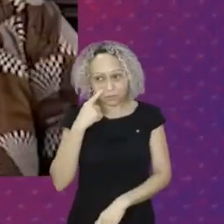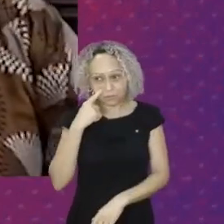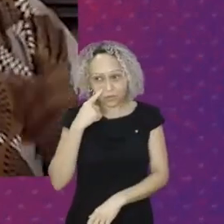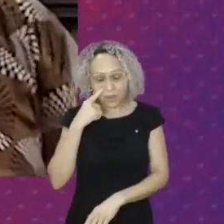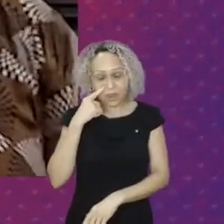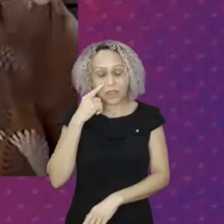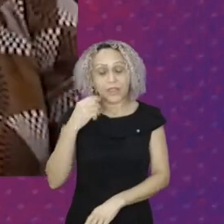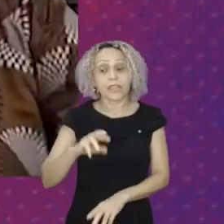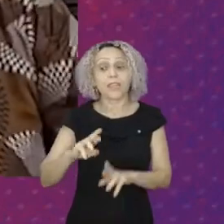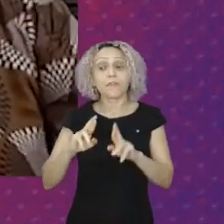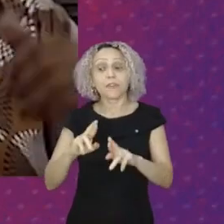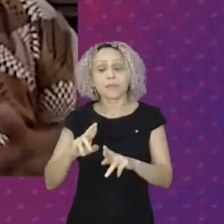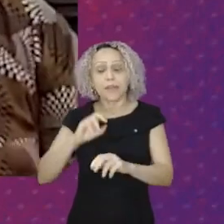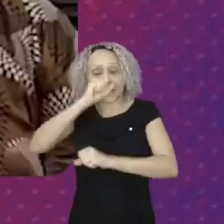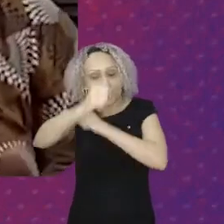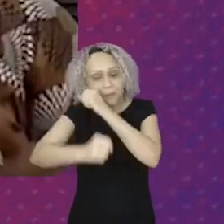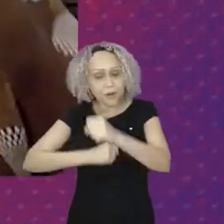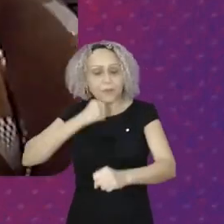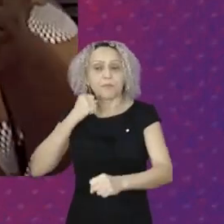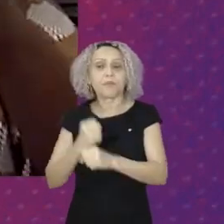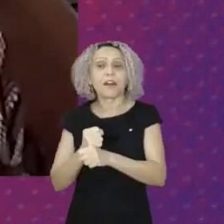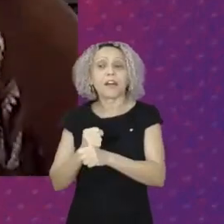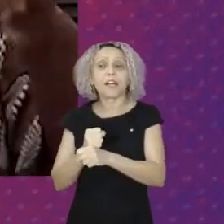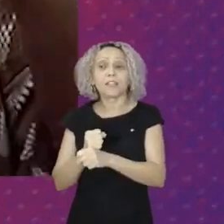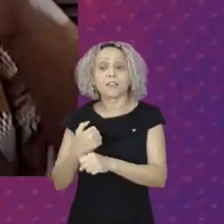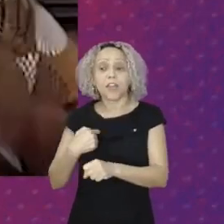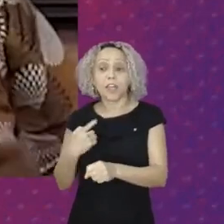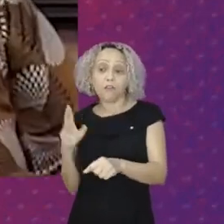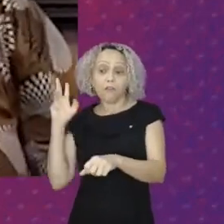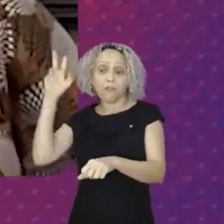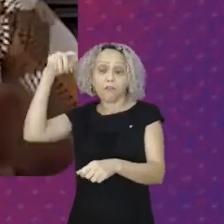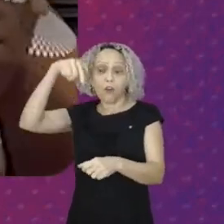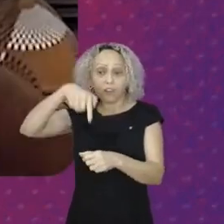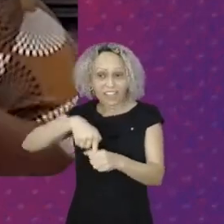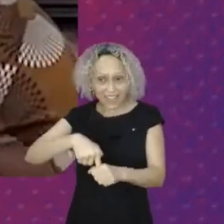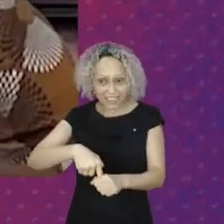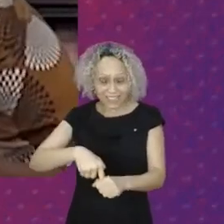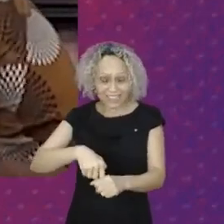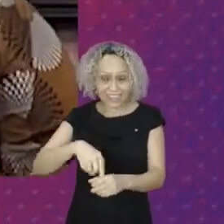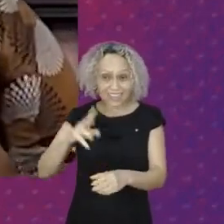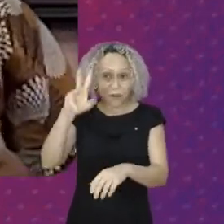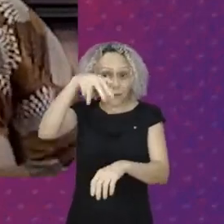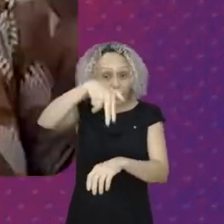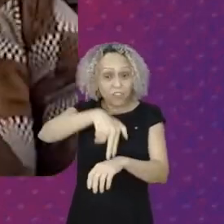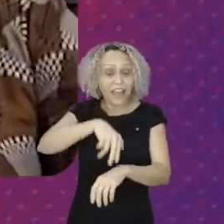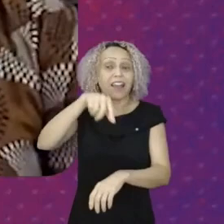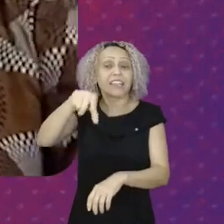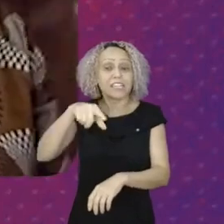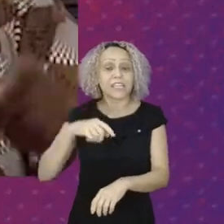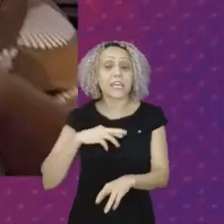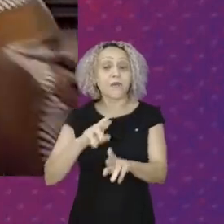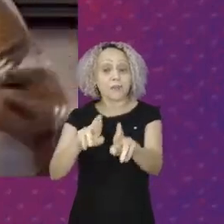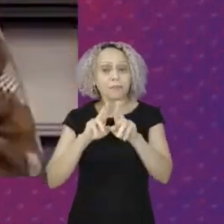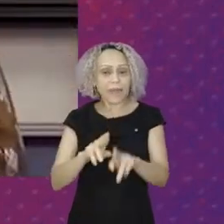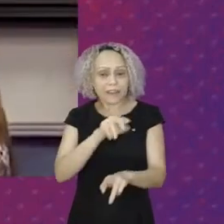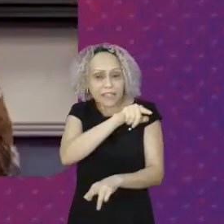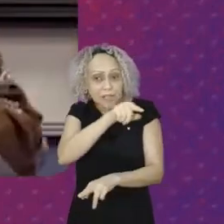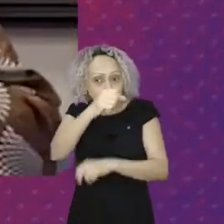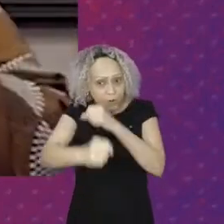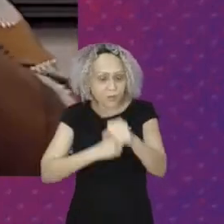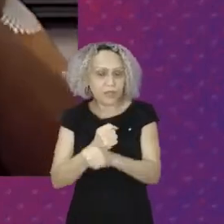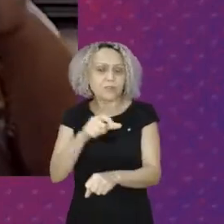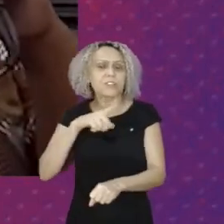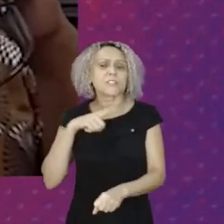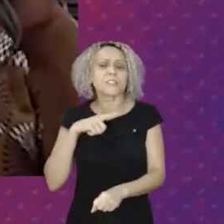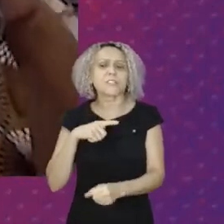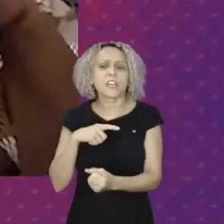espero que vocês tenham lido bastante livros. Acho que essa é uma boa tarefa para a gente levar, porque é luta política e prática.